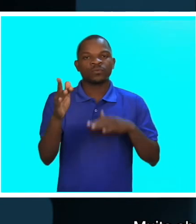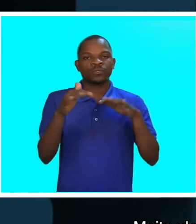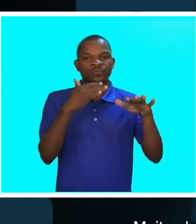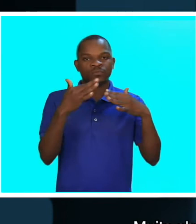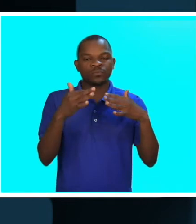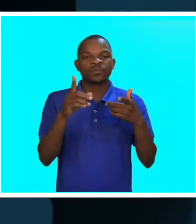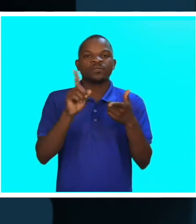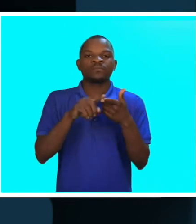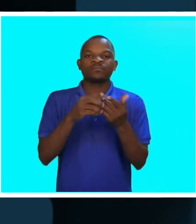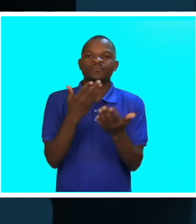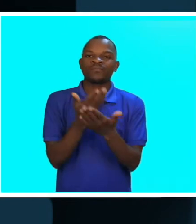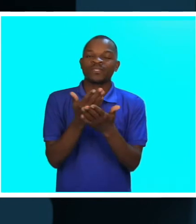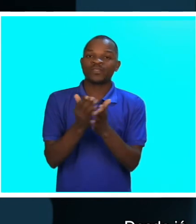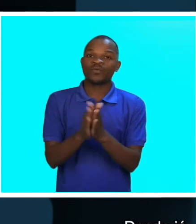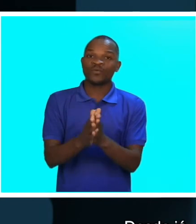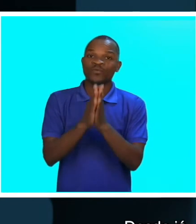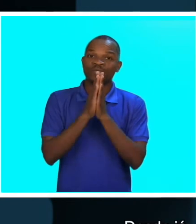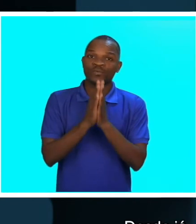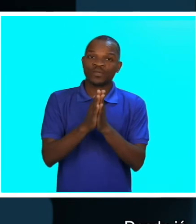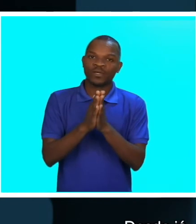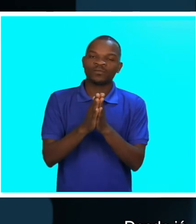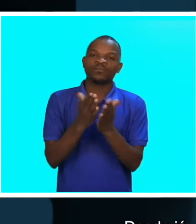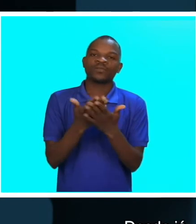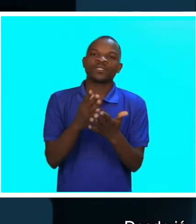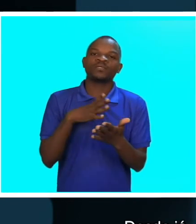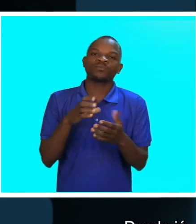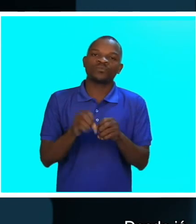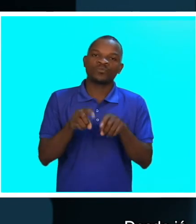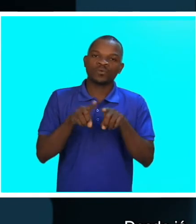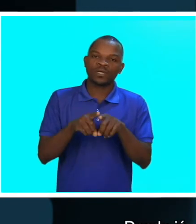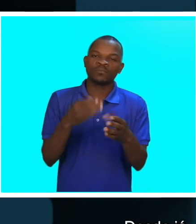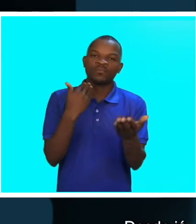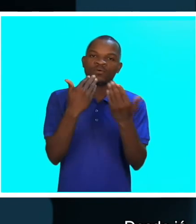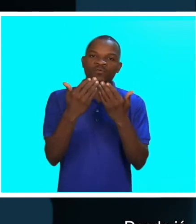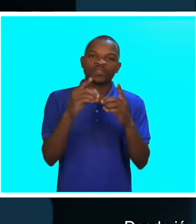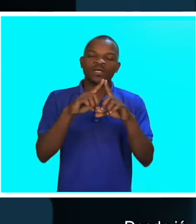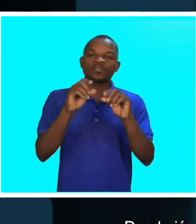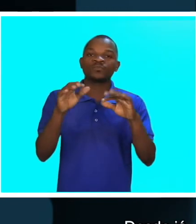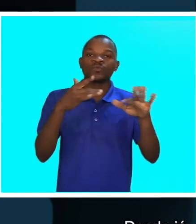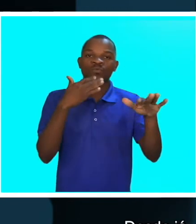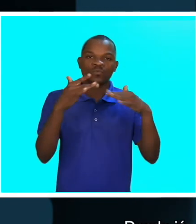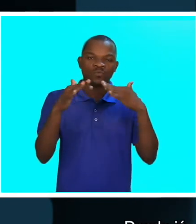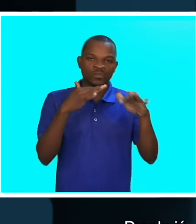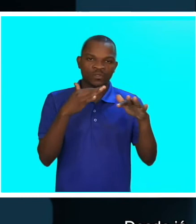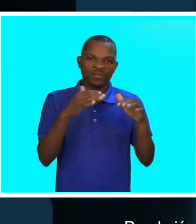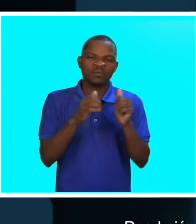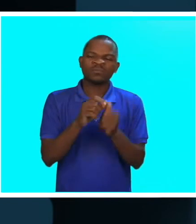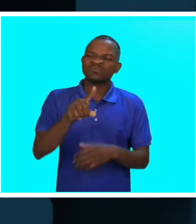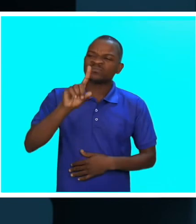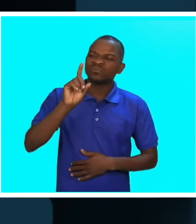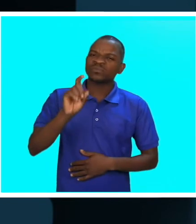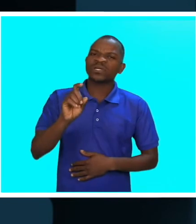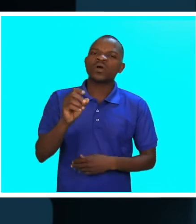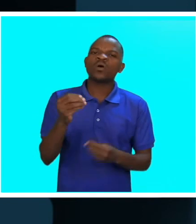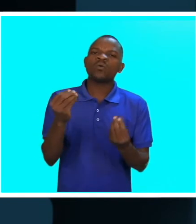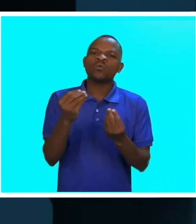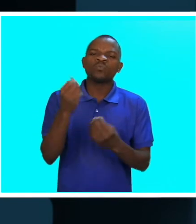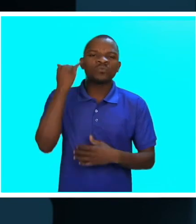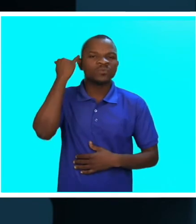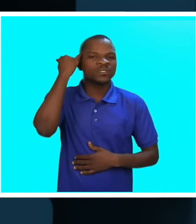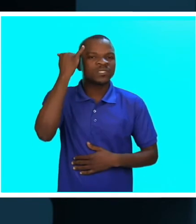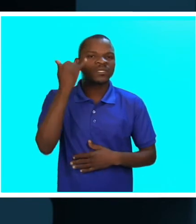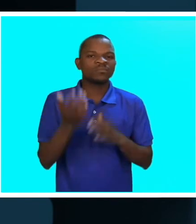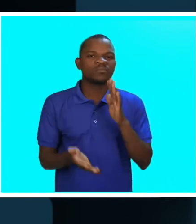banda. Deixa-me agradecer a esta oportunidade de estarmos aqui para falar um pouco desta música. Diz-me, o